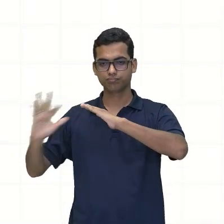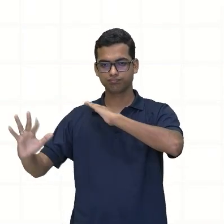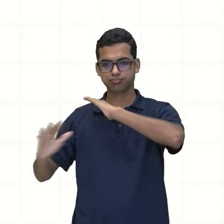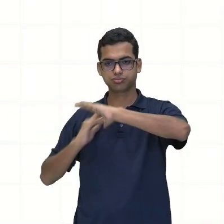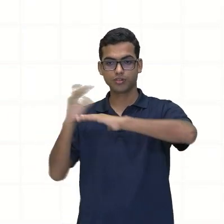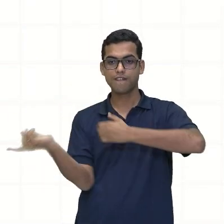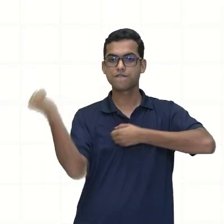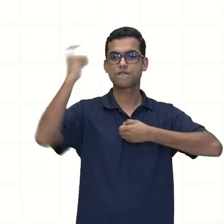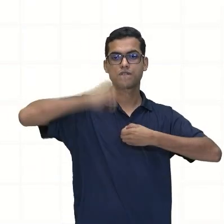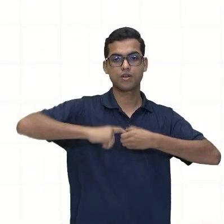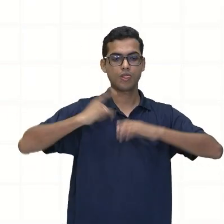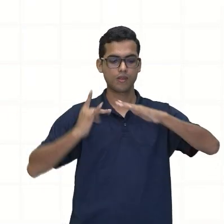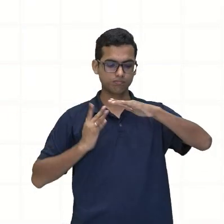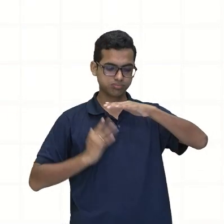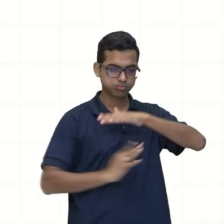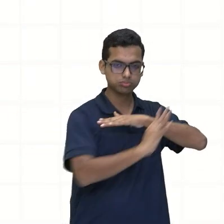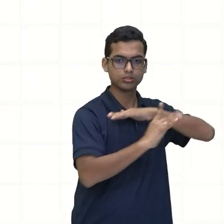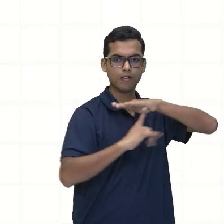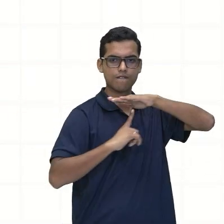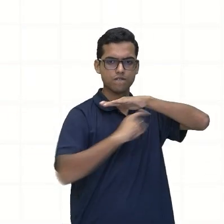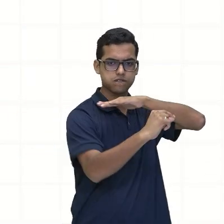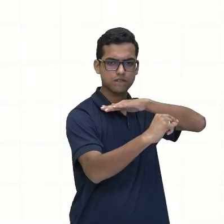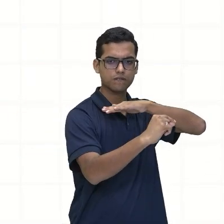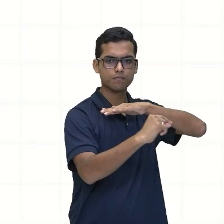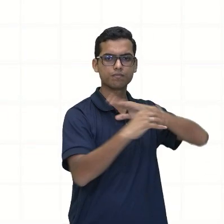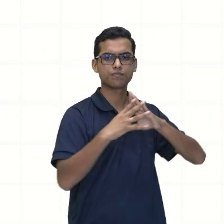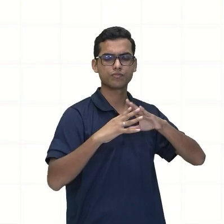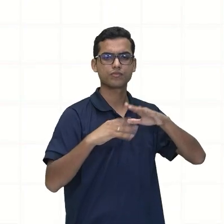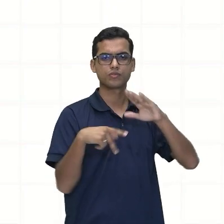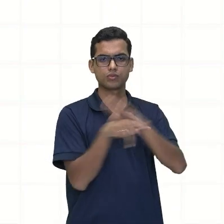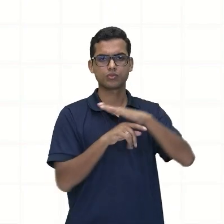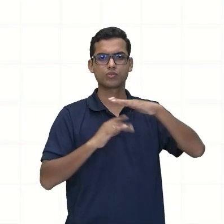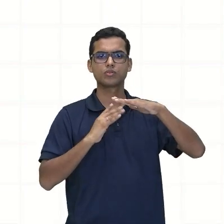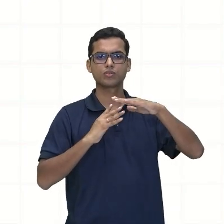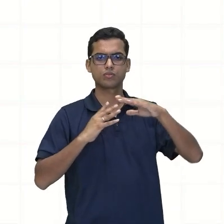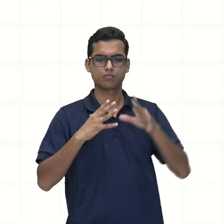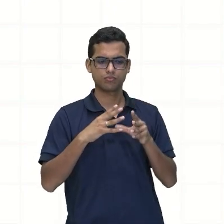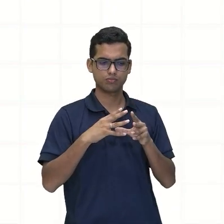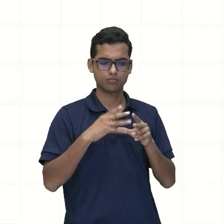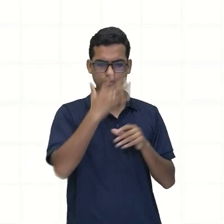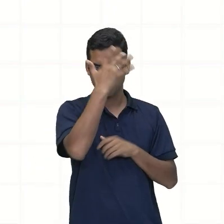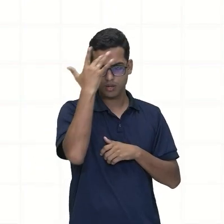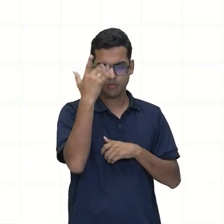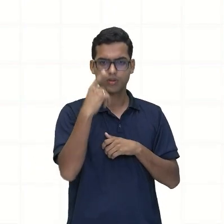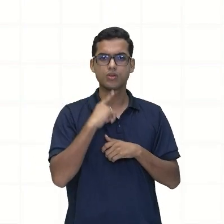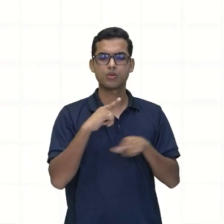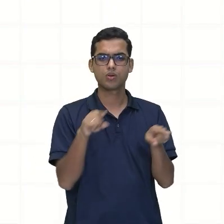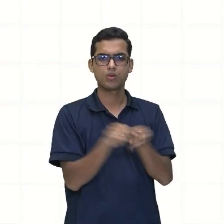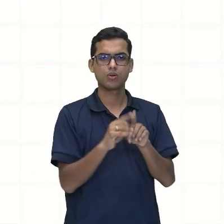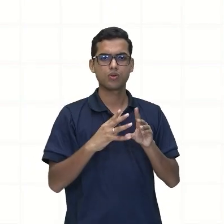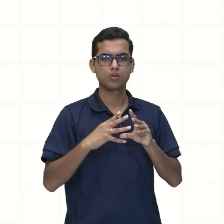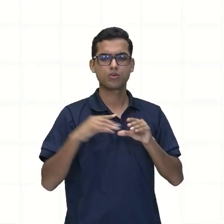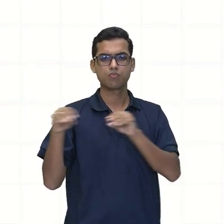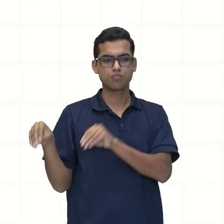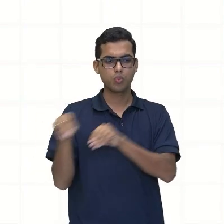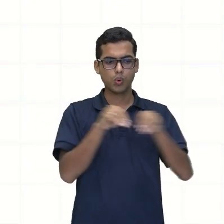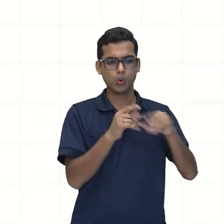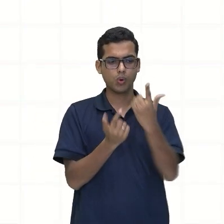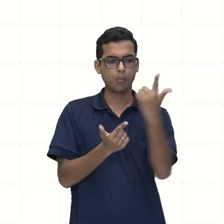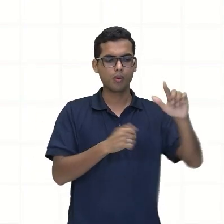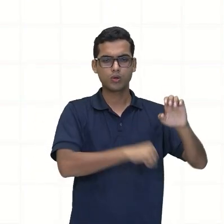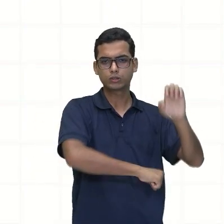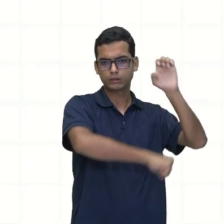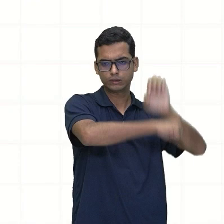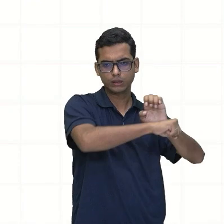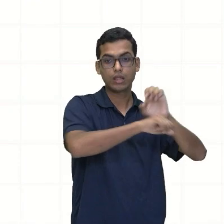ela saiu ali da sua região, do seu estado, para uma outra região ou um outro estado, né?